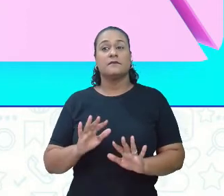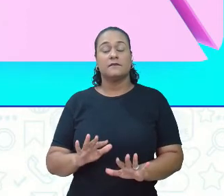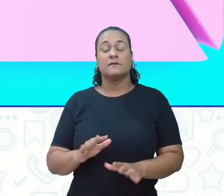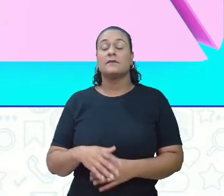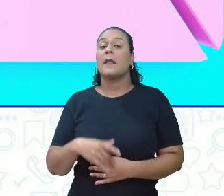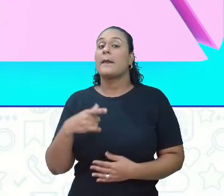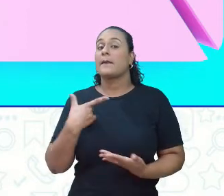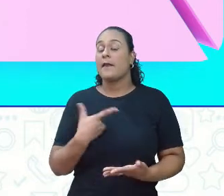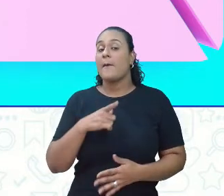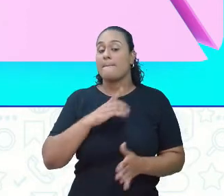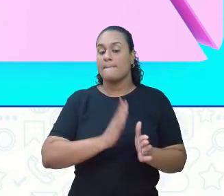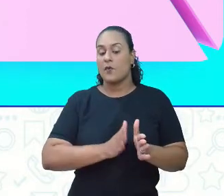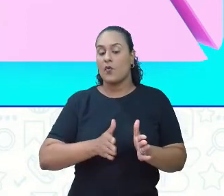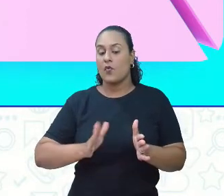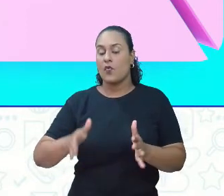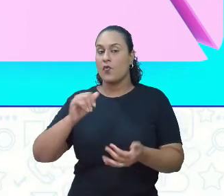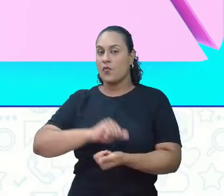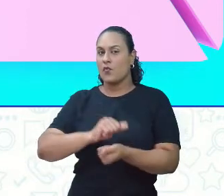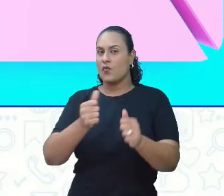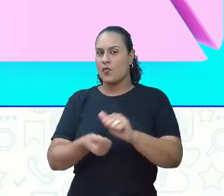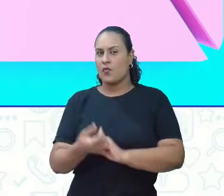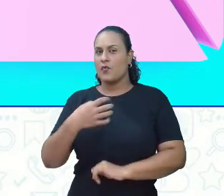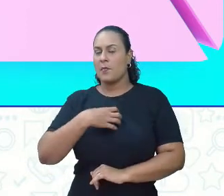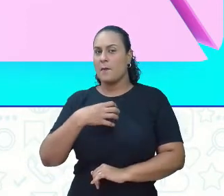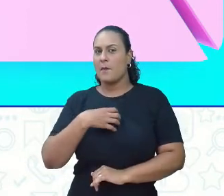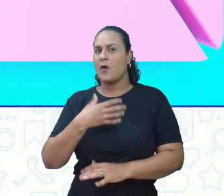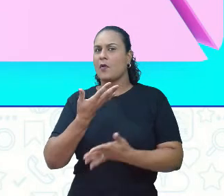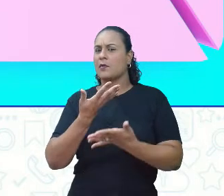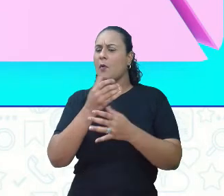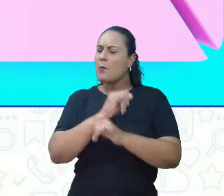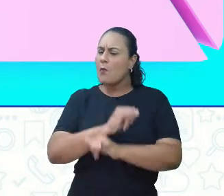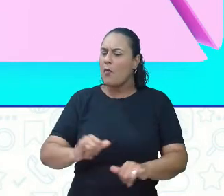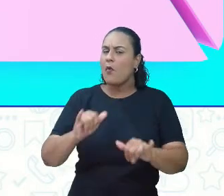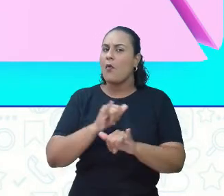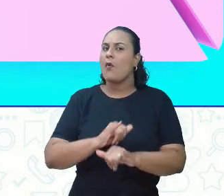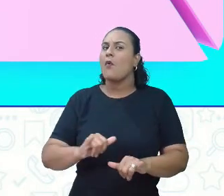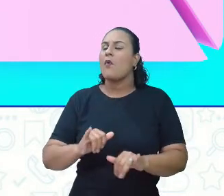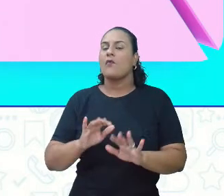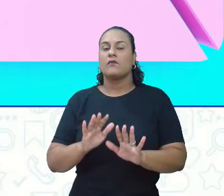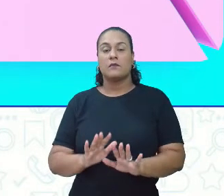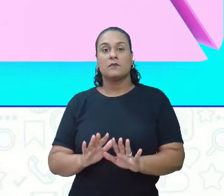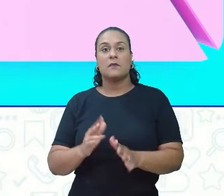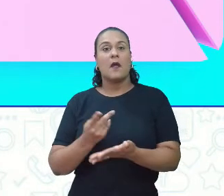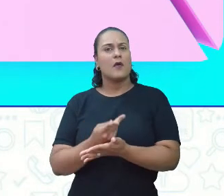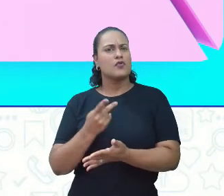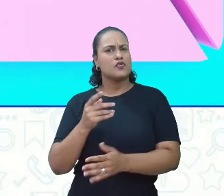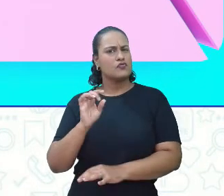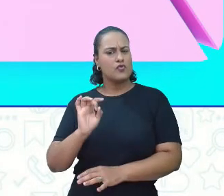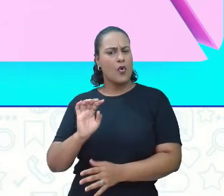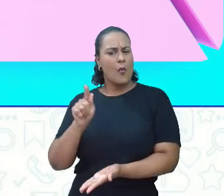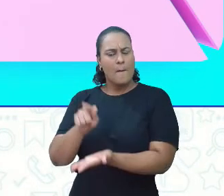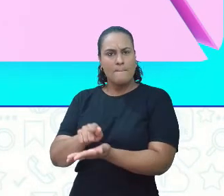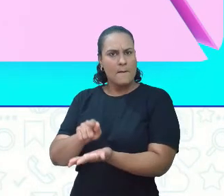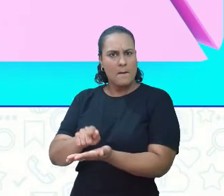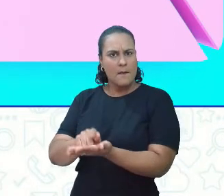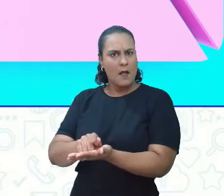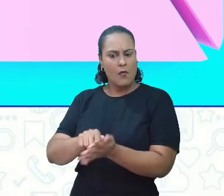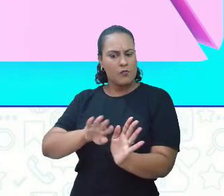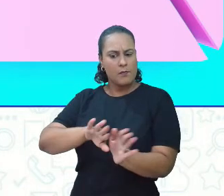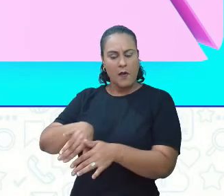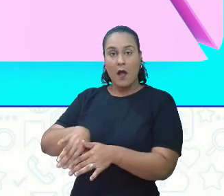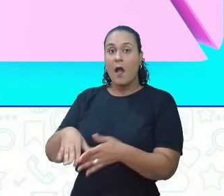Passou por um processo de adaptação na forma de transmissão que deixou de ocorrer somente em papel e assumiu o